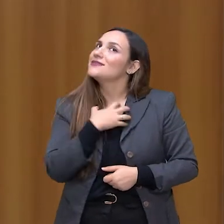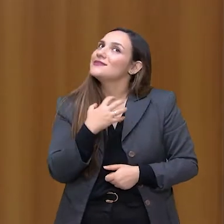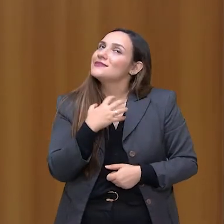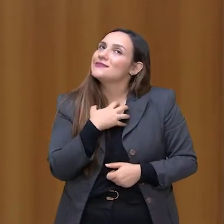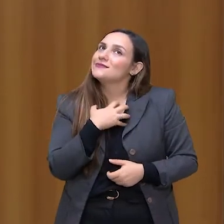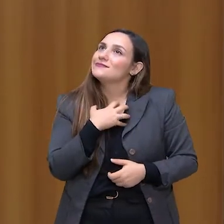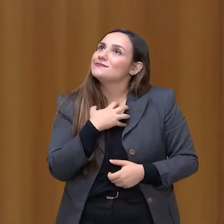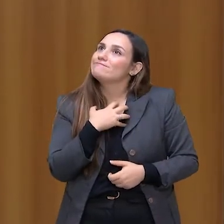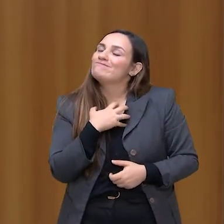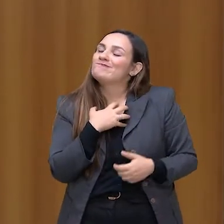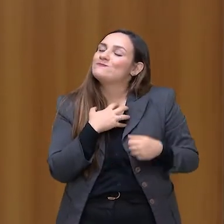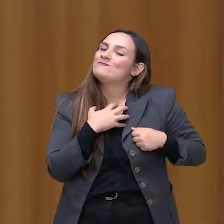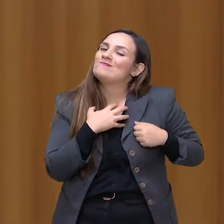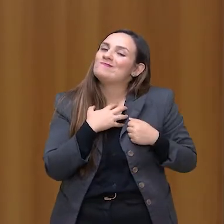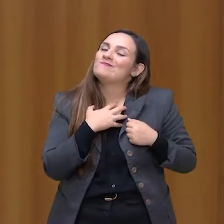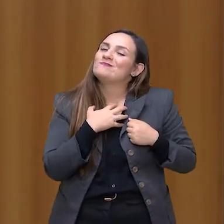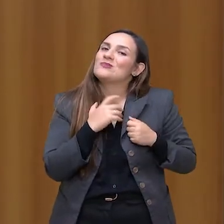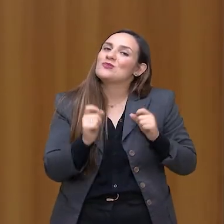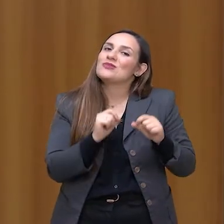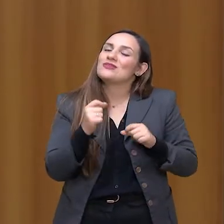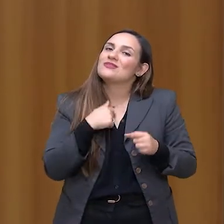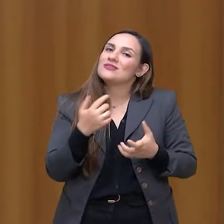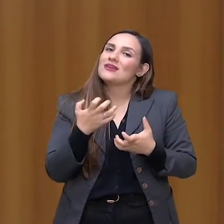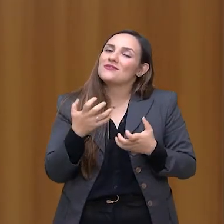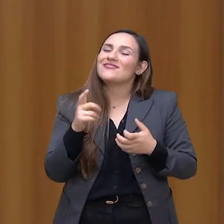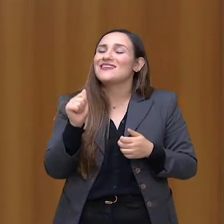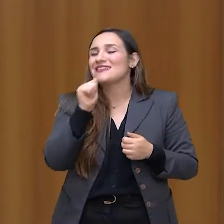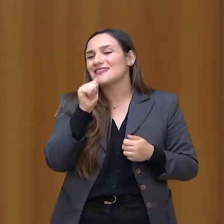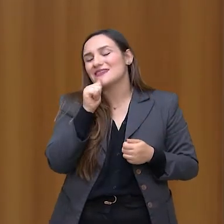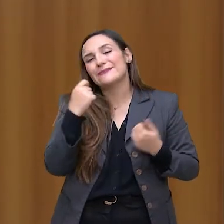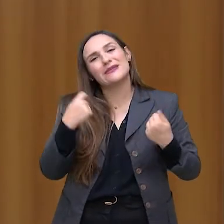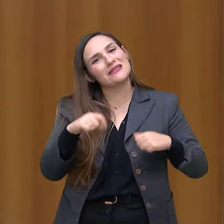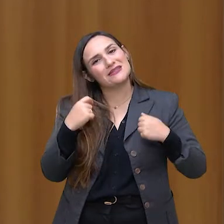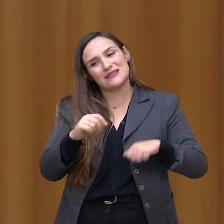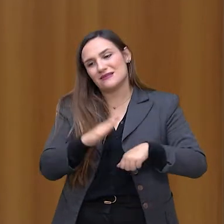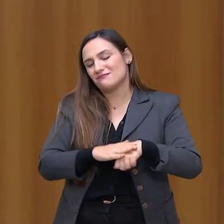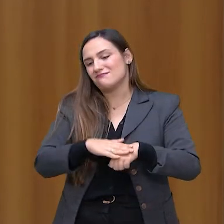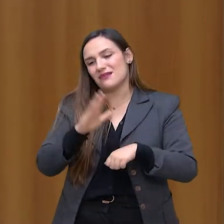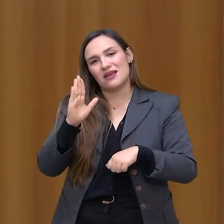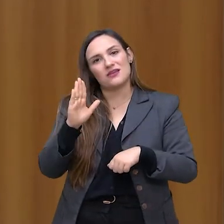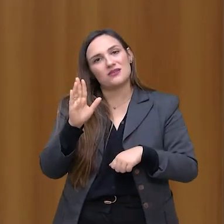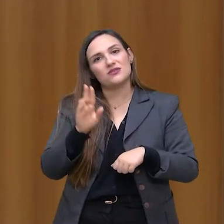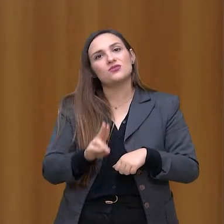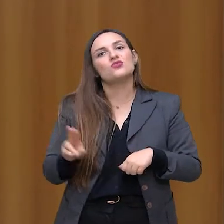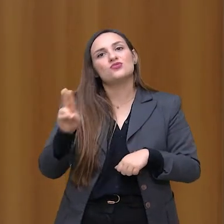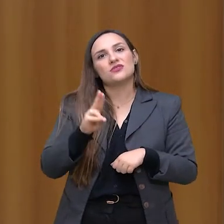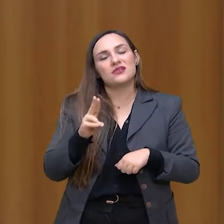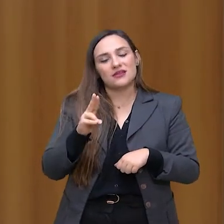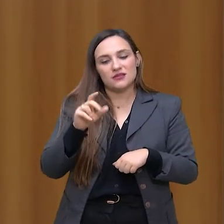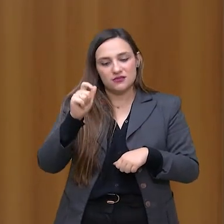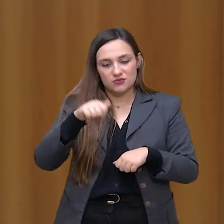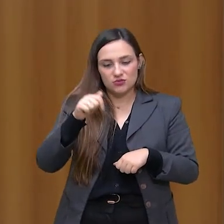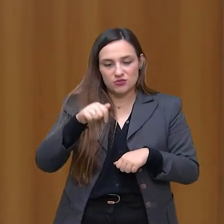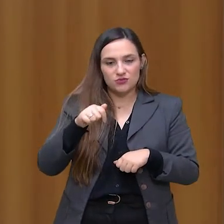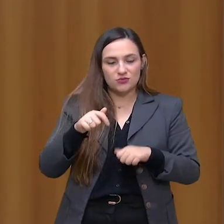né, como meu lado mais, que eu acho que nós ainda deveríamos trabalhar com a produção de